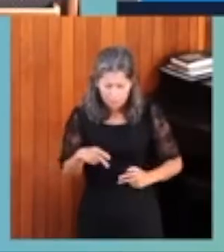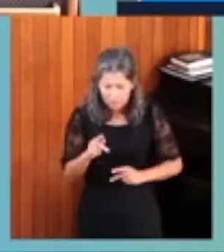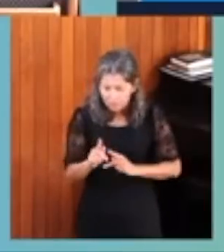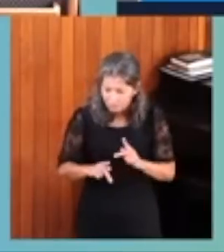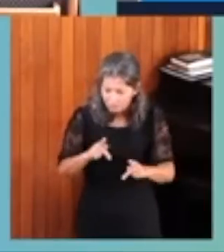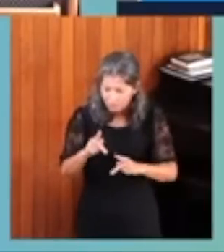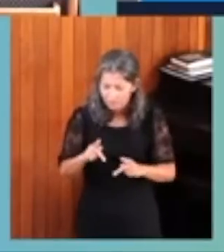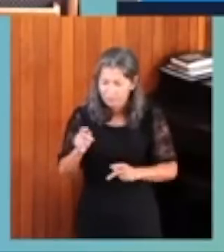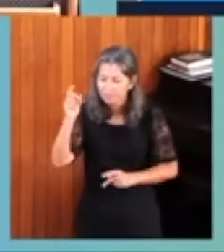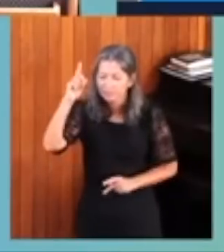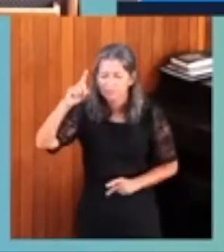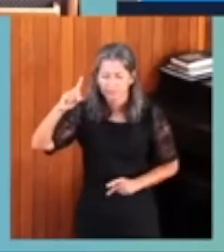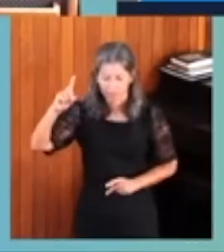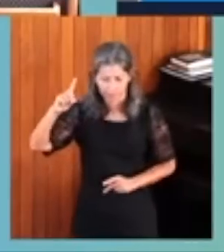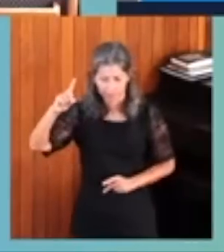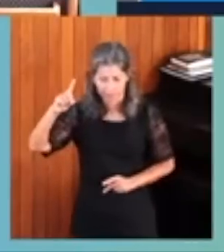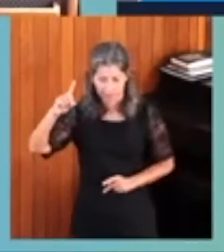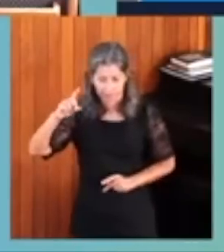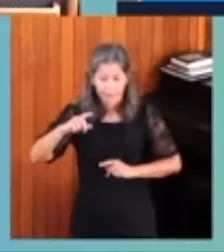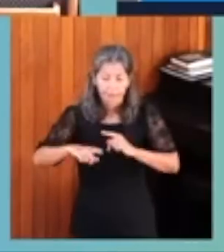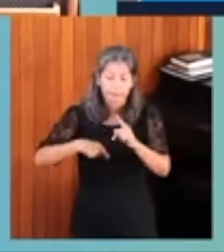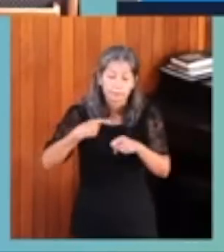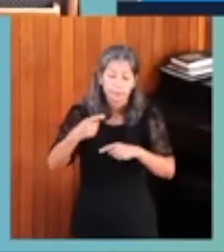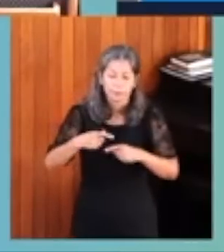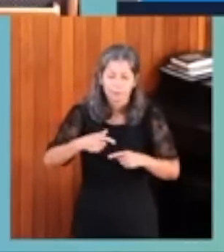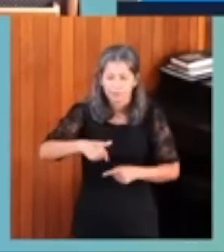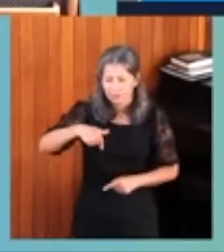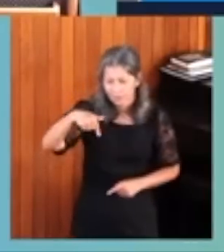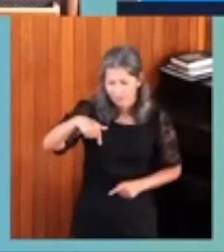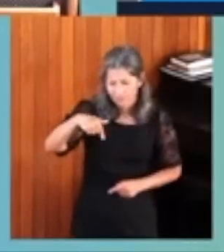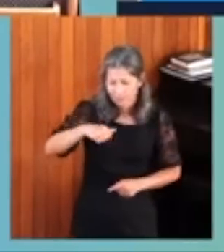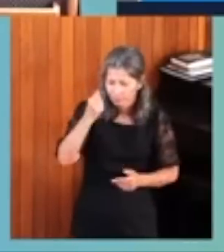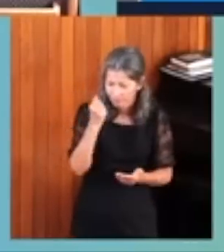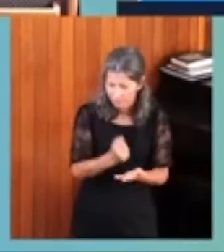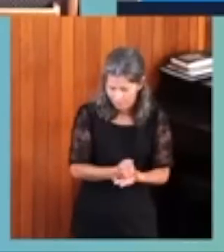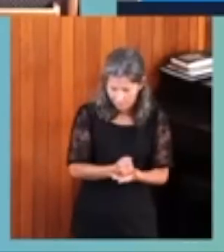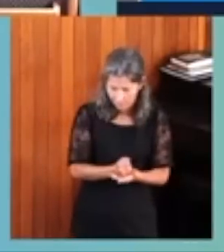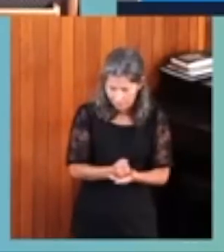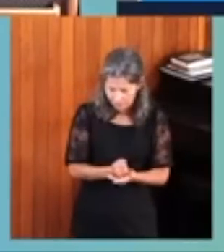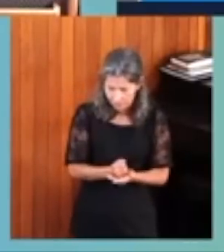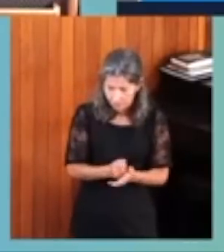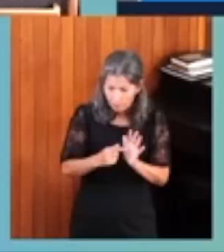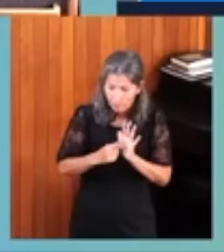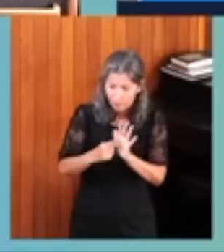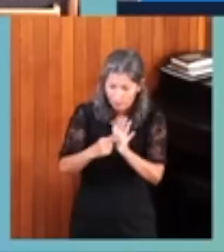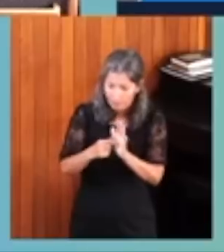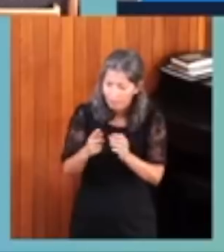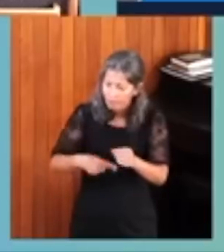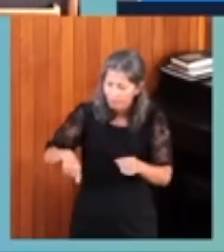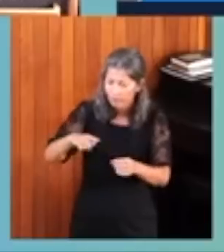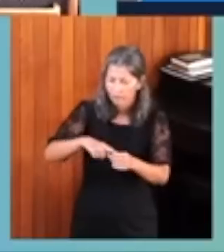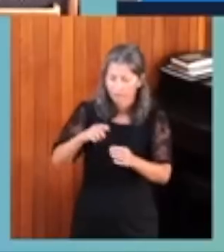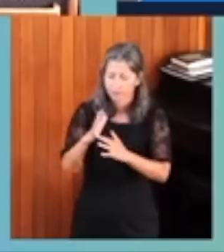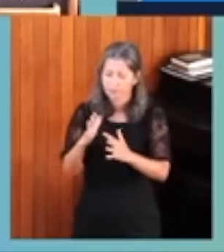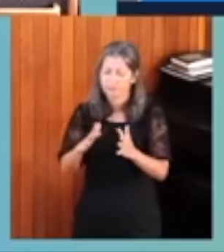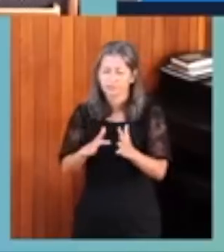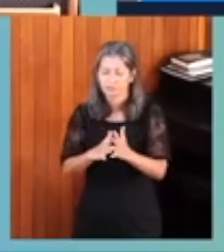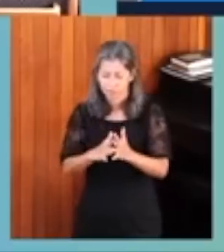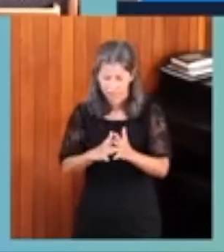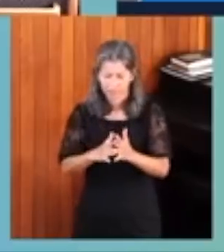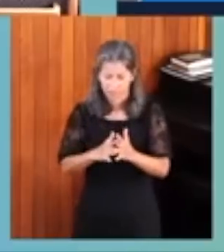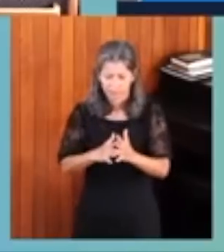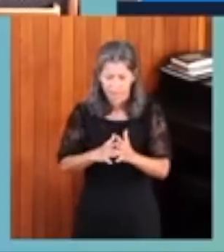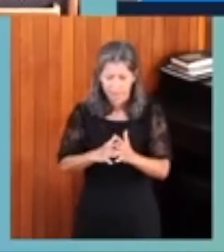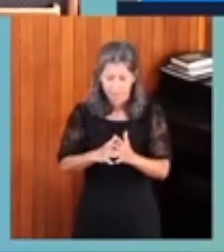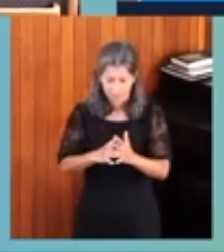e depois vem o sétimo selo, que é a volta de Jesus. Olha que interessante, se você ler com calma depois na sua Bíblia, as 7 trombetas têm a mesma estrutura.